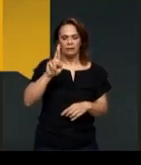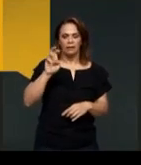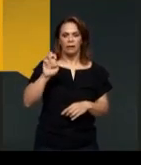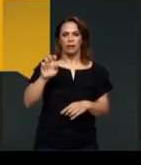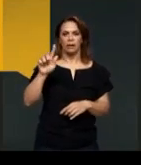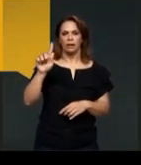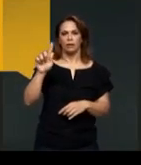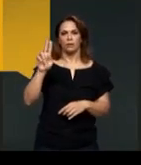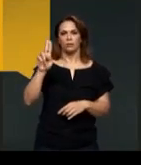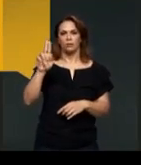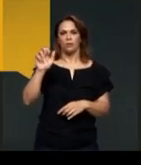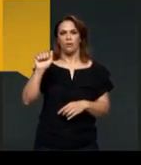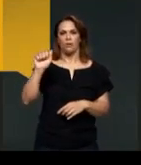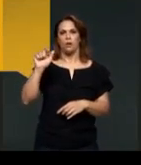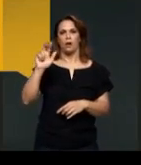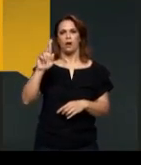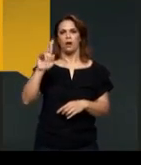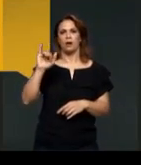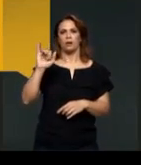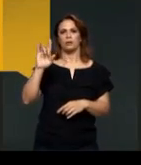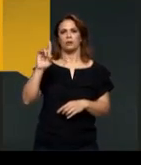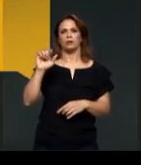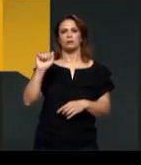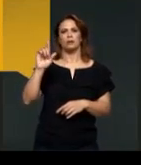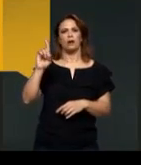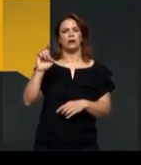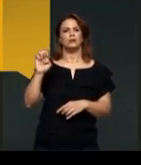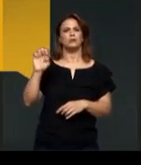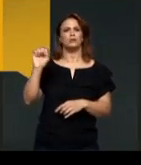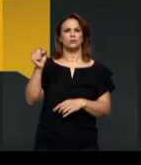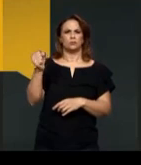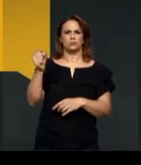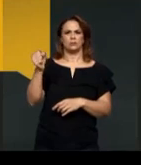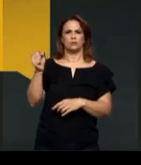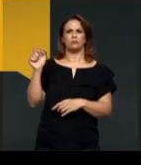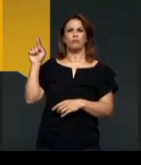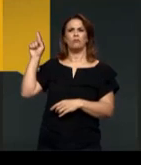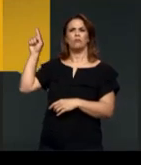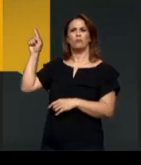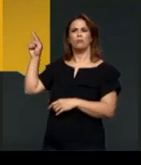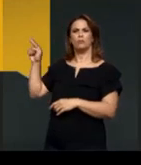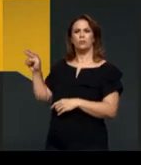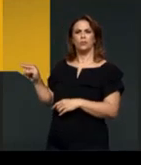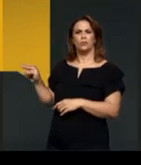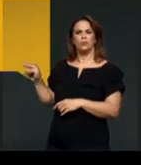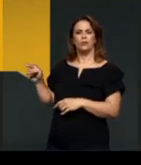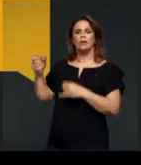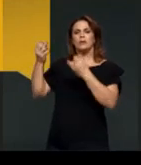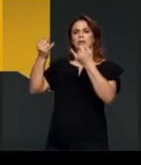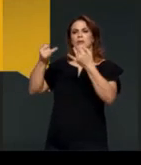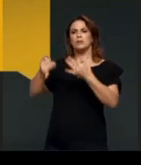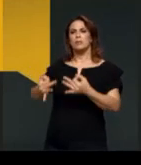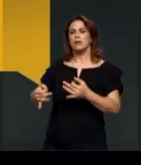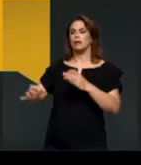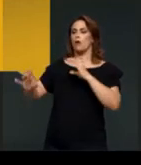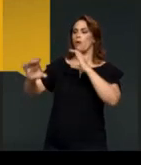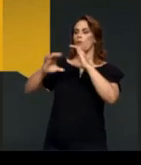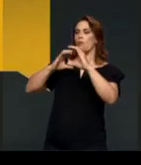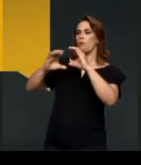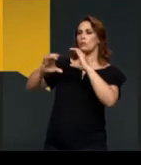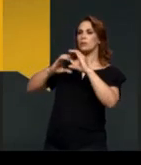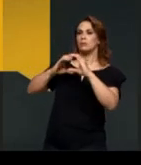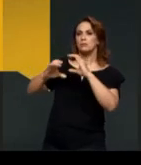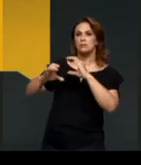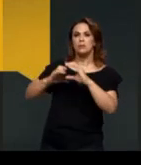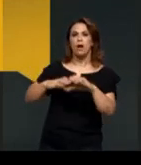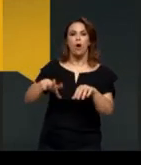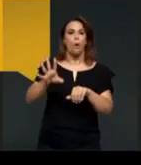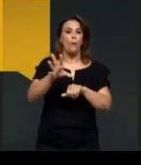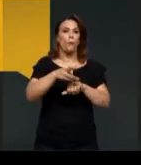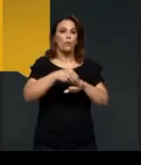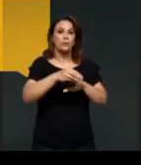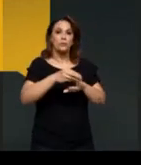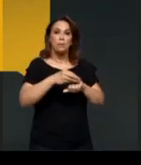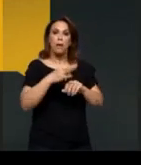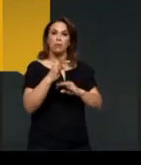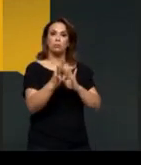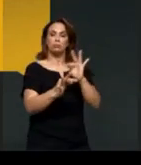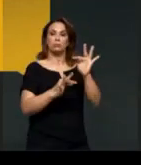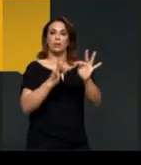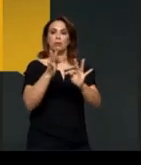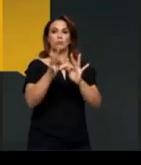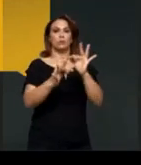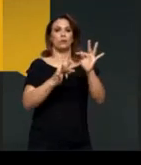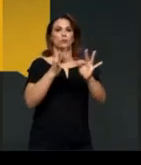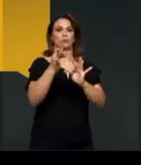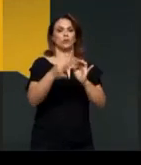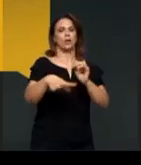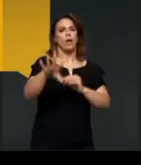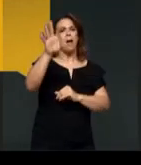que comunicação, conhecimento tecnológico, constant learning, aprendizado constante, will